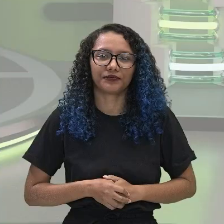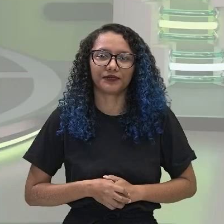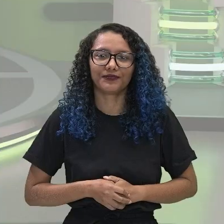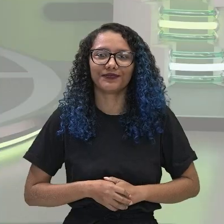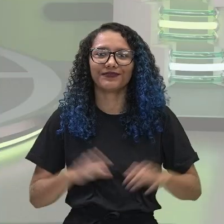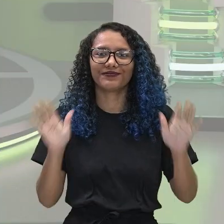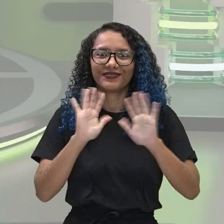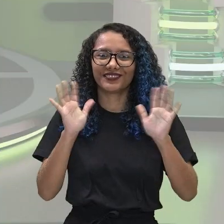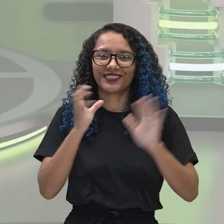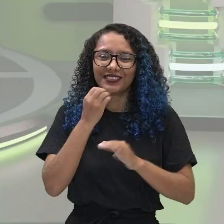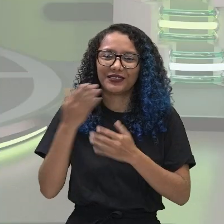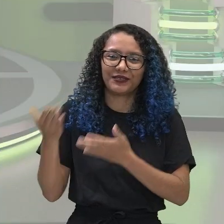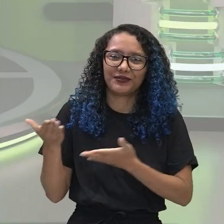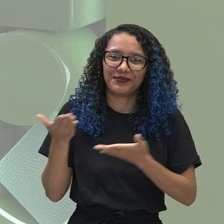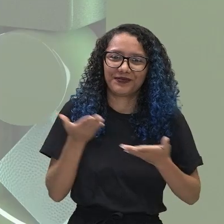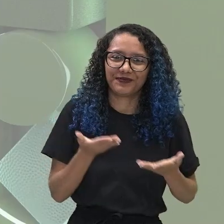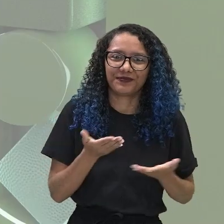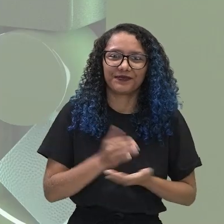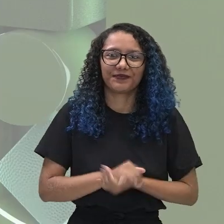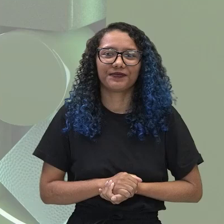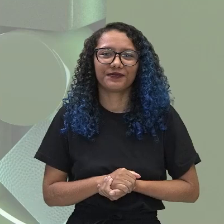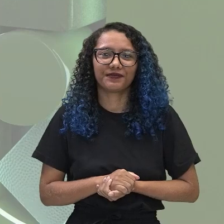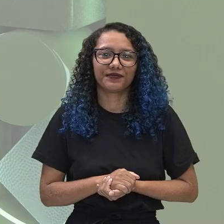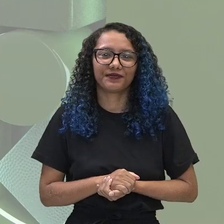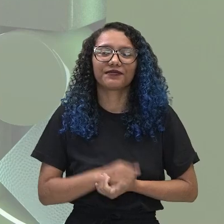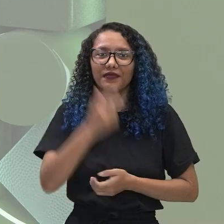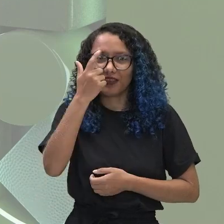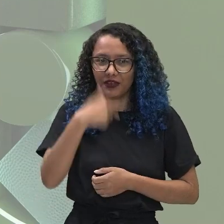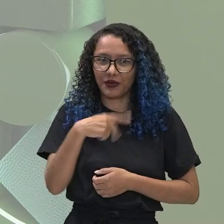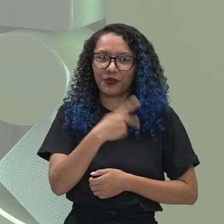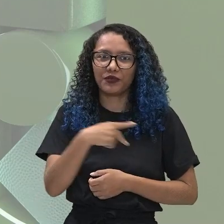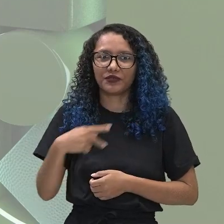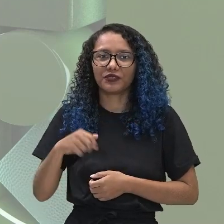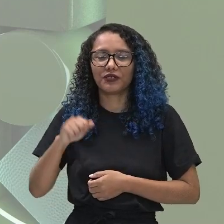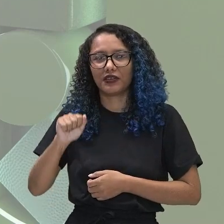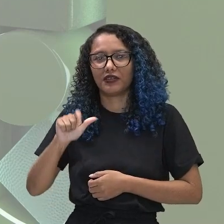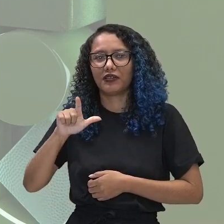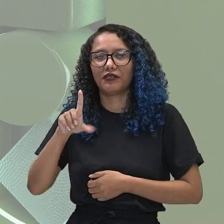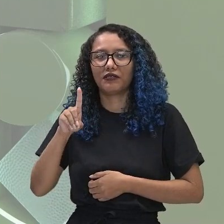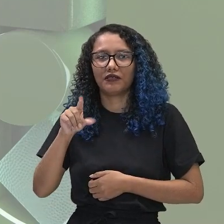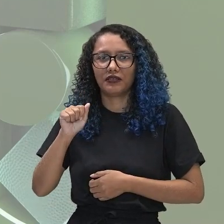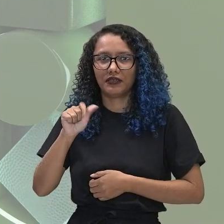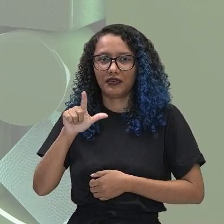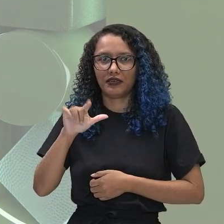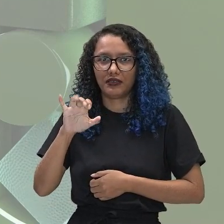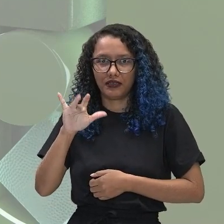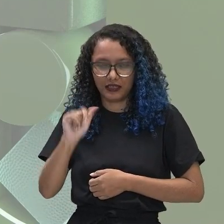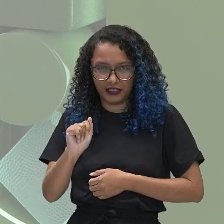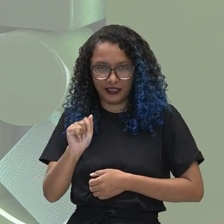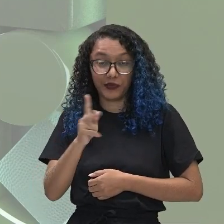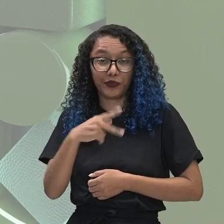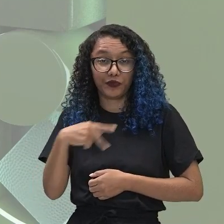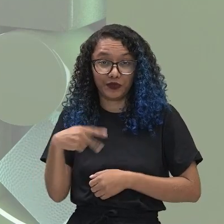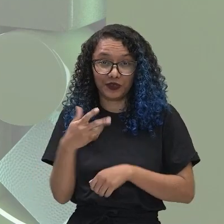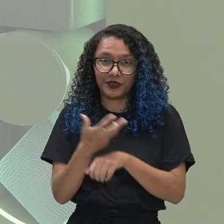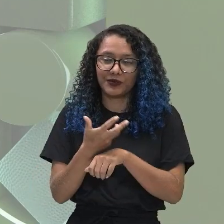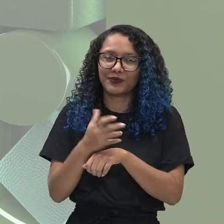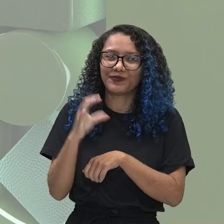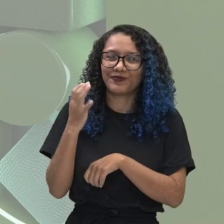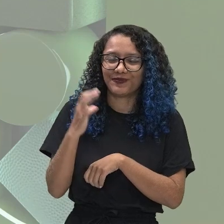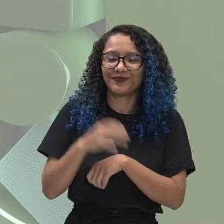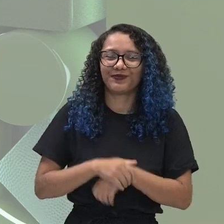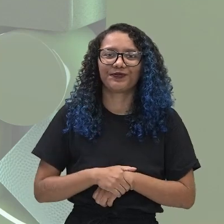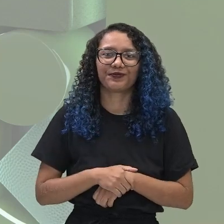Olá, sejam bem-vindos. Eu sou a professora Aldaleia Santos, sua professora de